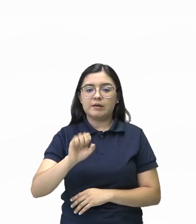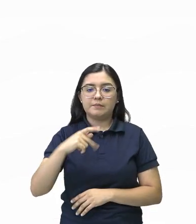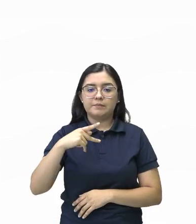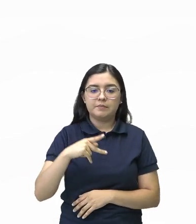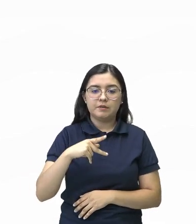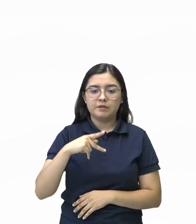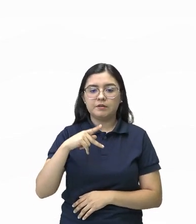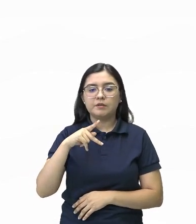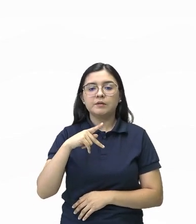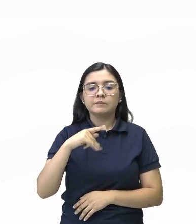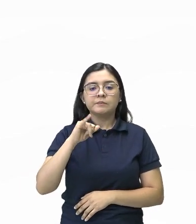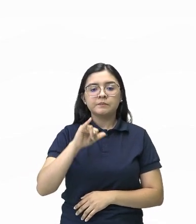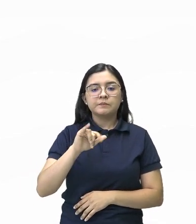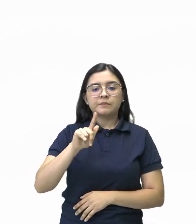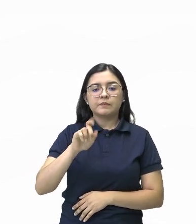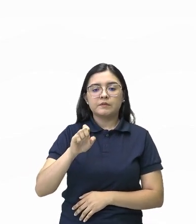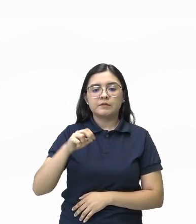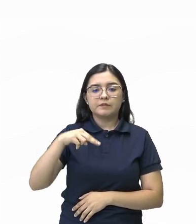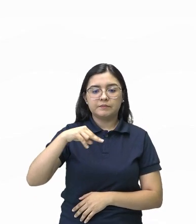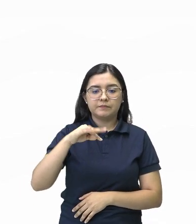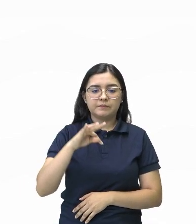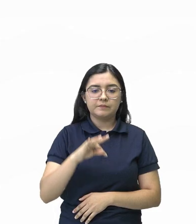trazem revisões